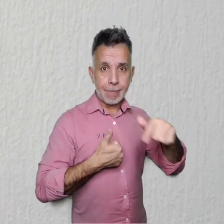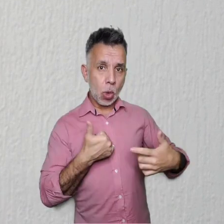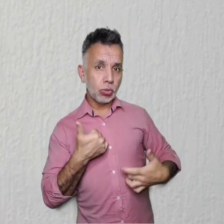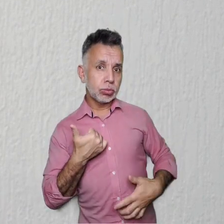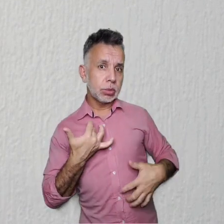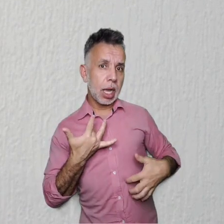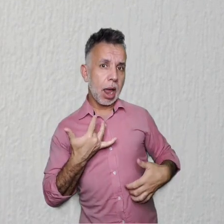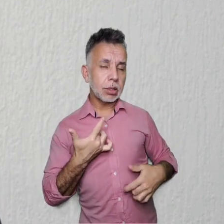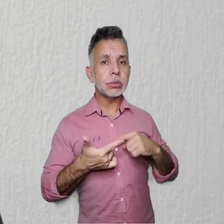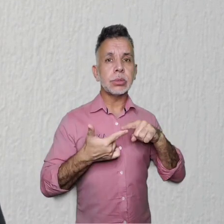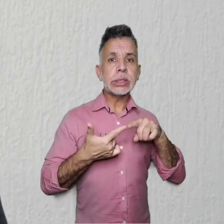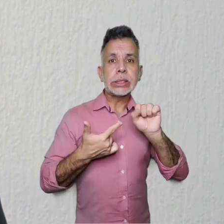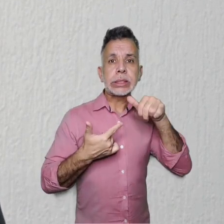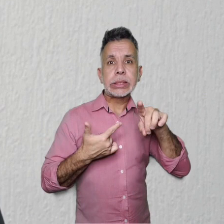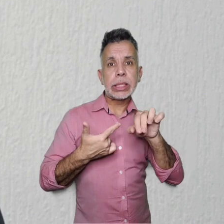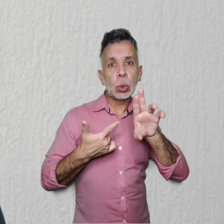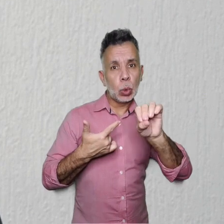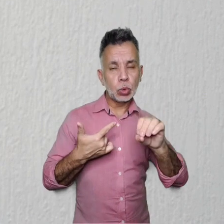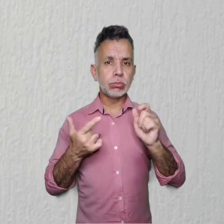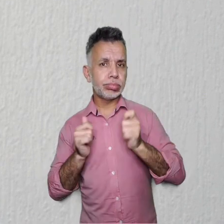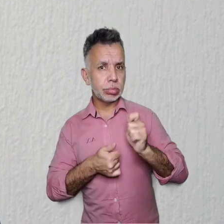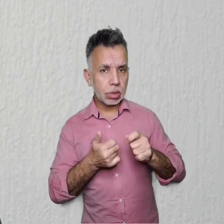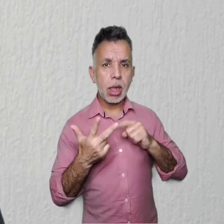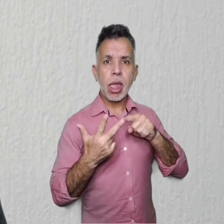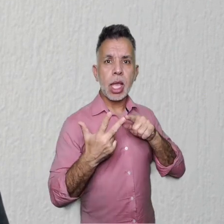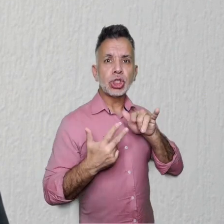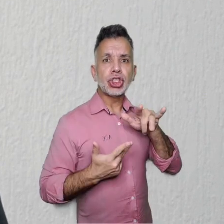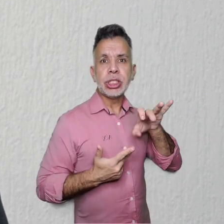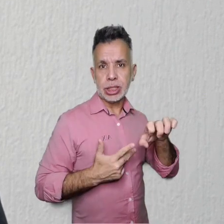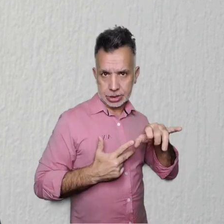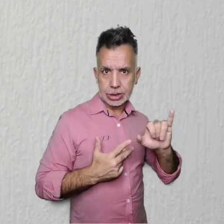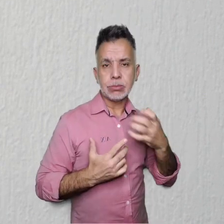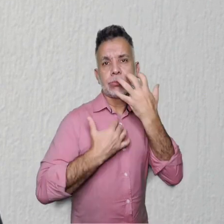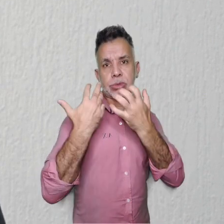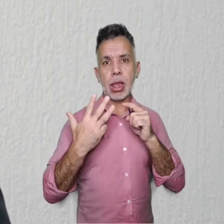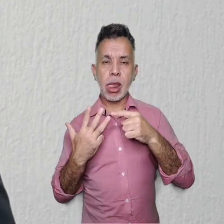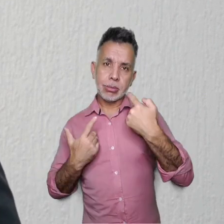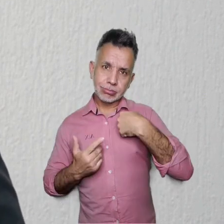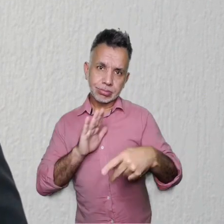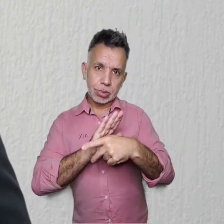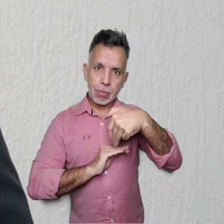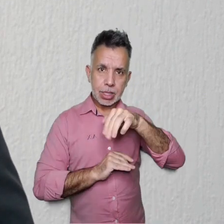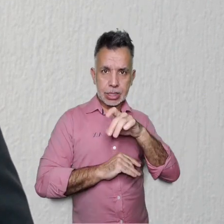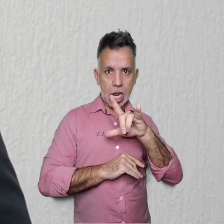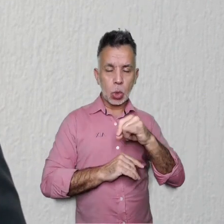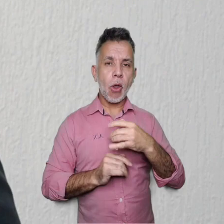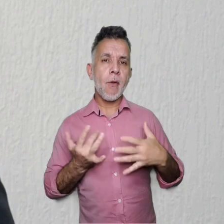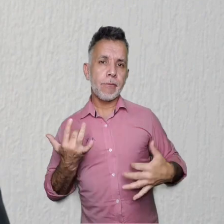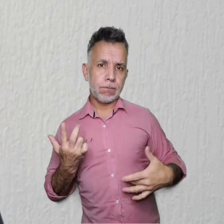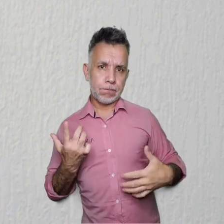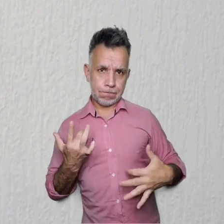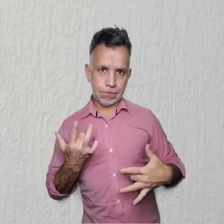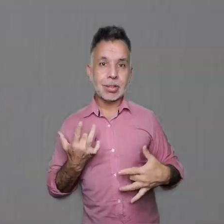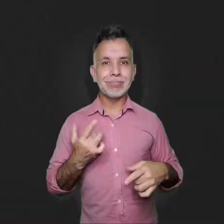guitarra, Sandro Moreno na bateria, Jeane Torres nos vocais e eu, violões e contrabaixo. Espero